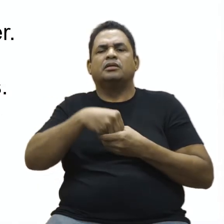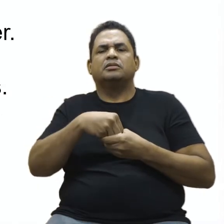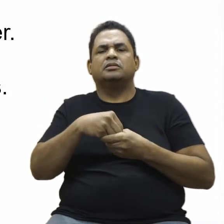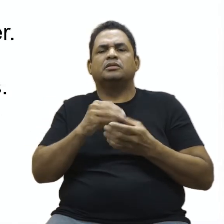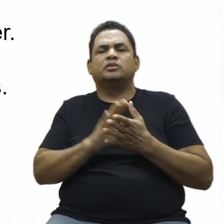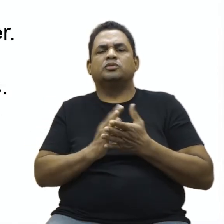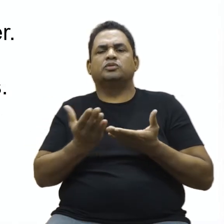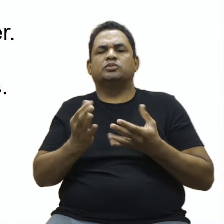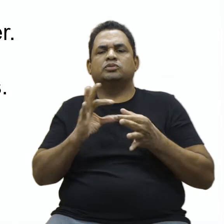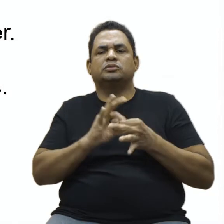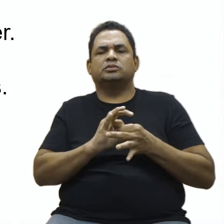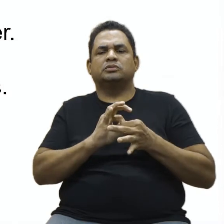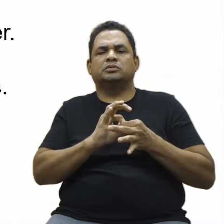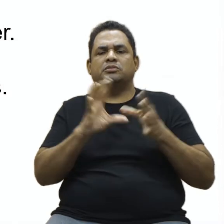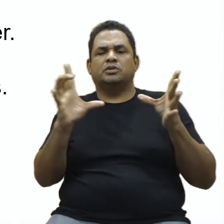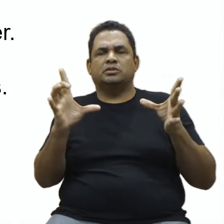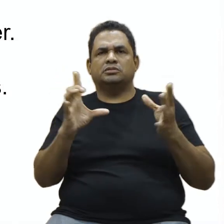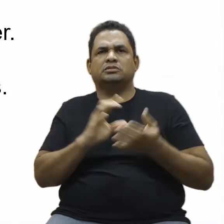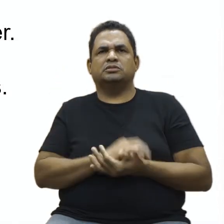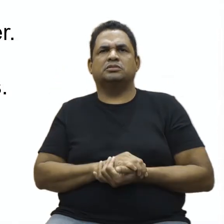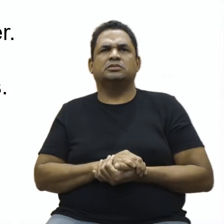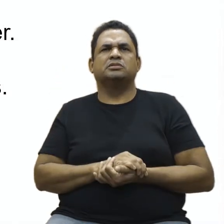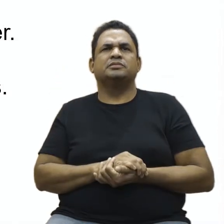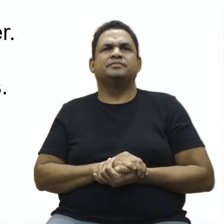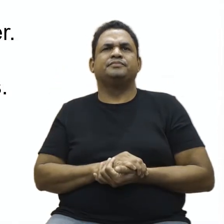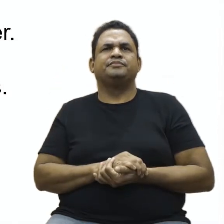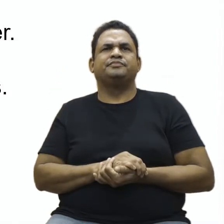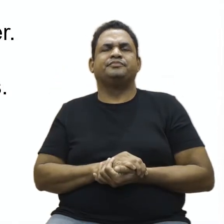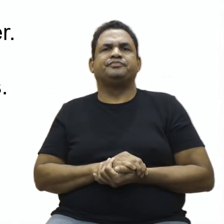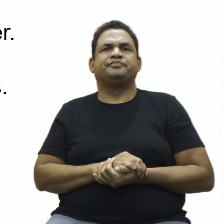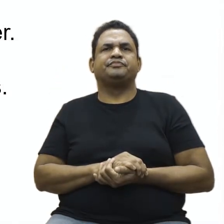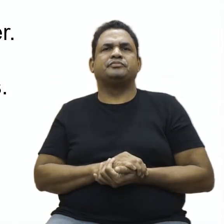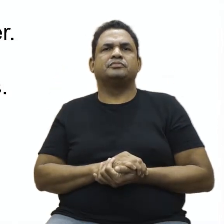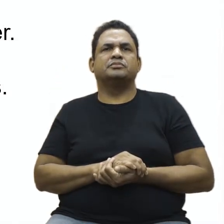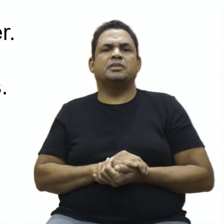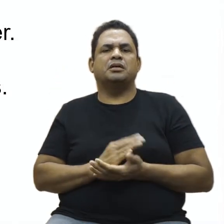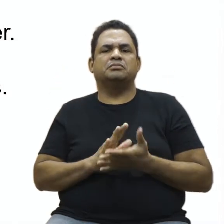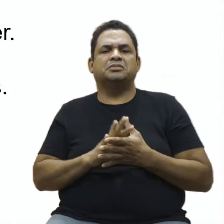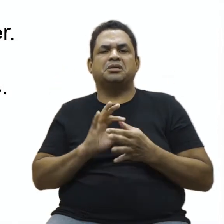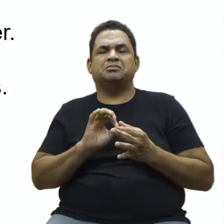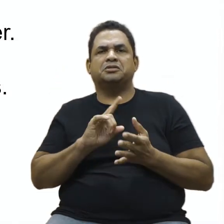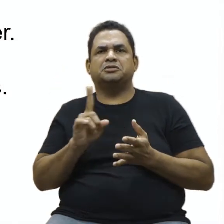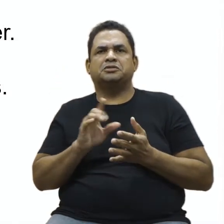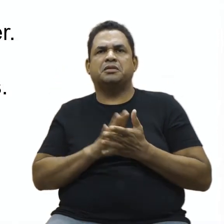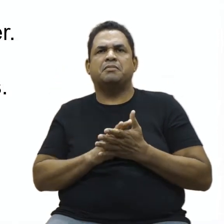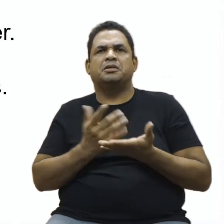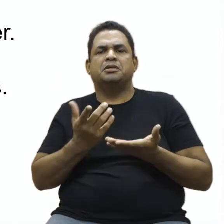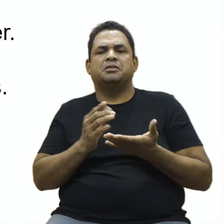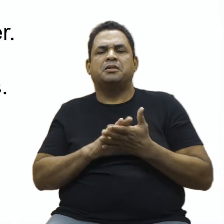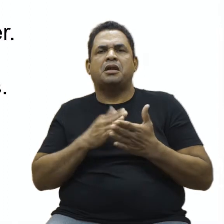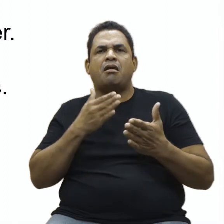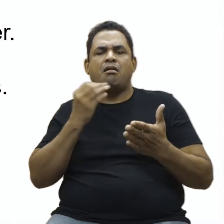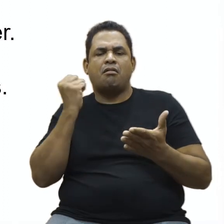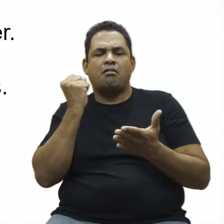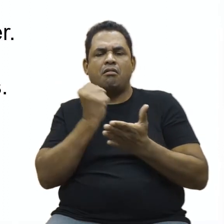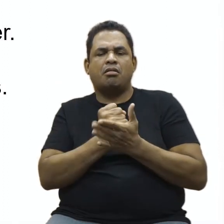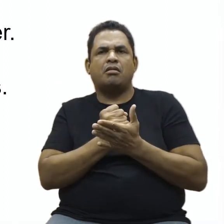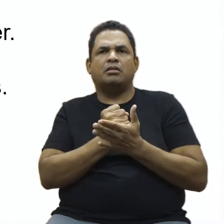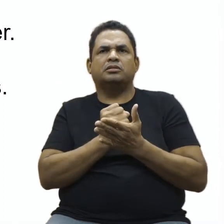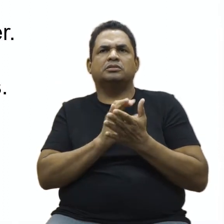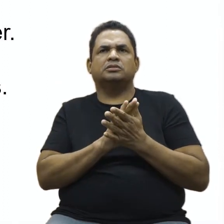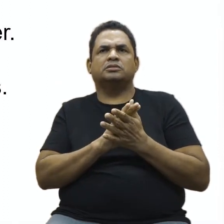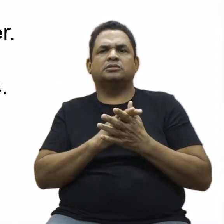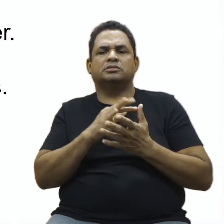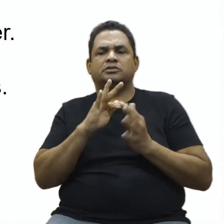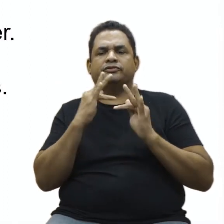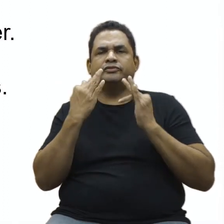democrático? Letra A. Impedir a contratação de familiares para o serviço público? Vocês acham que é